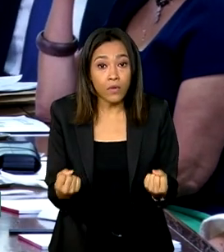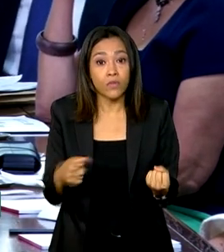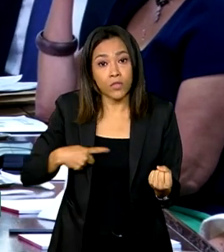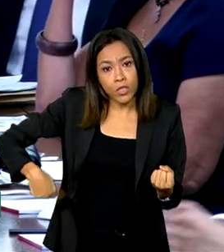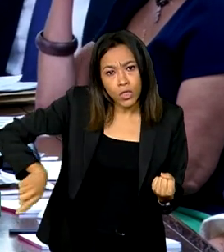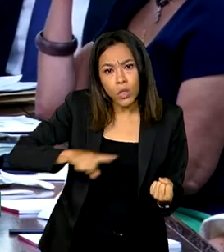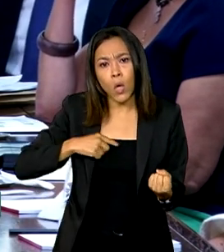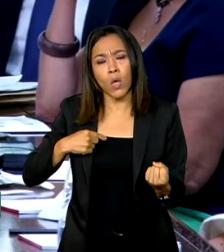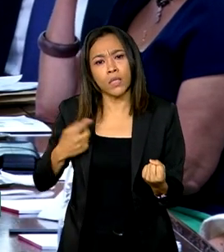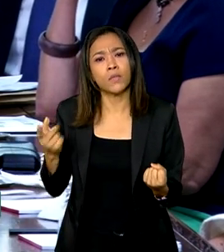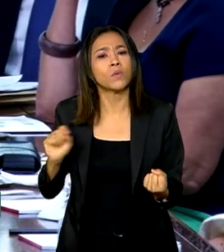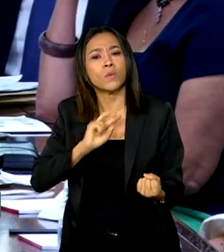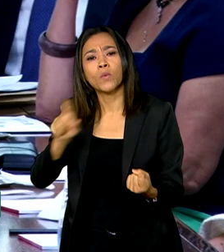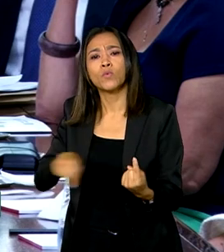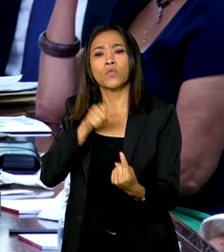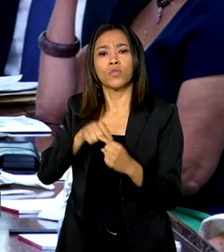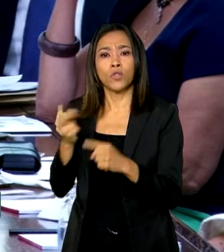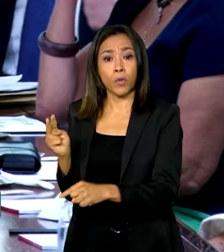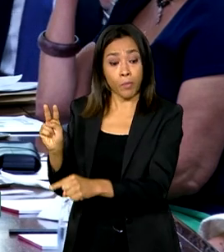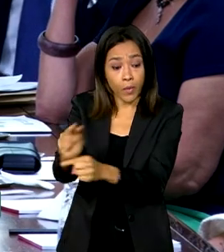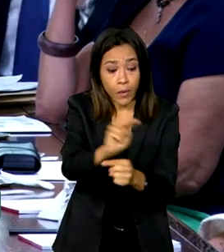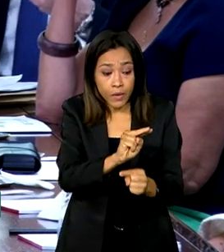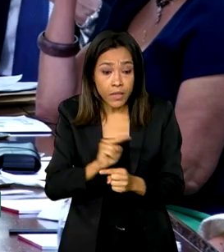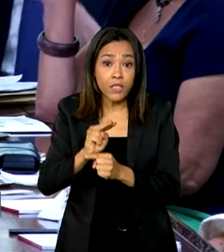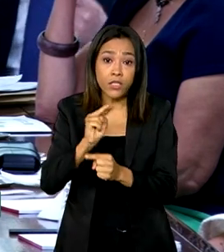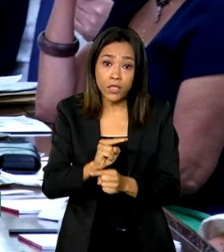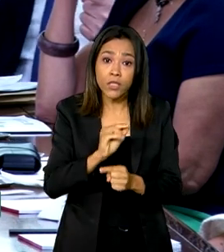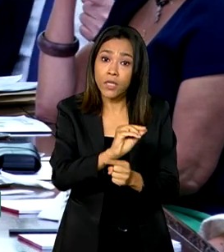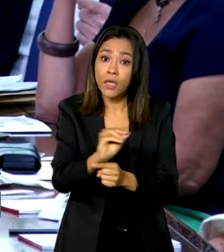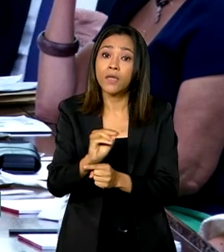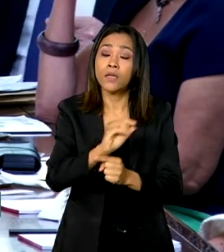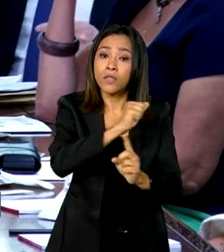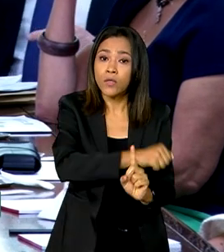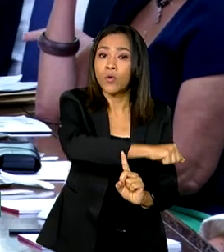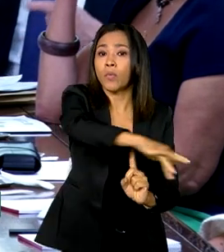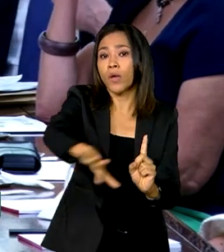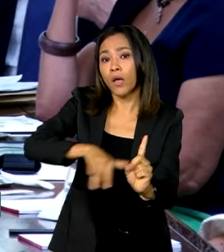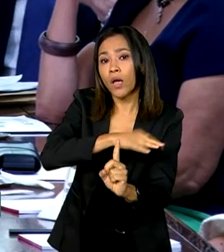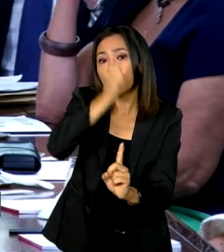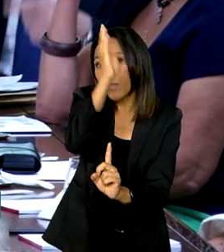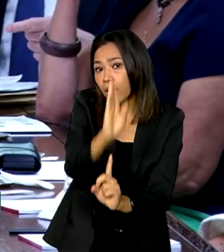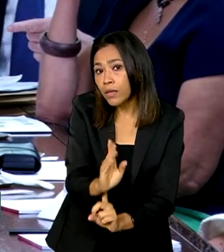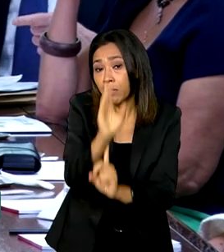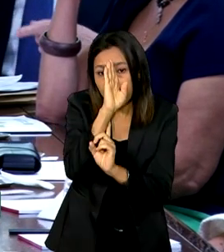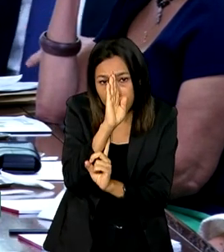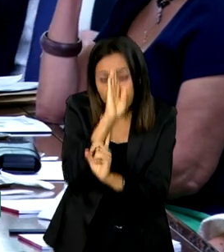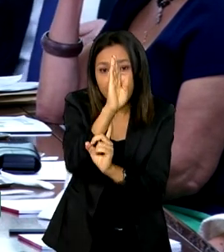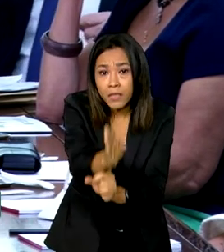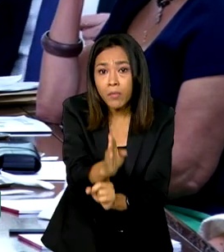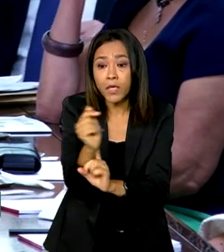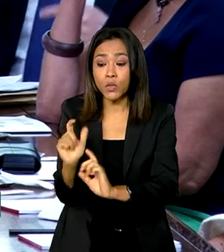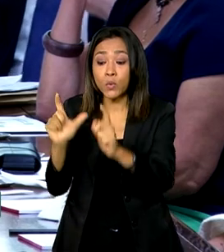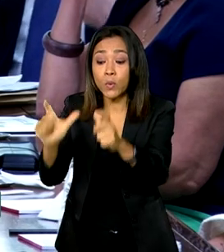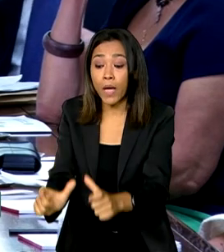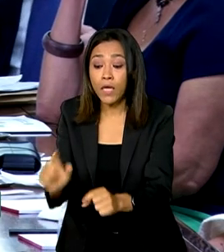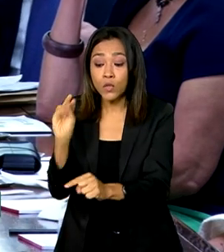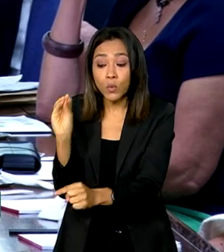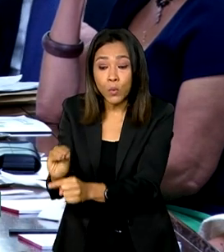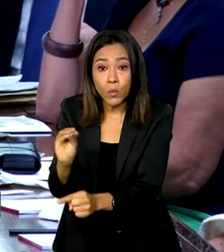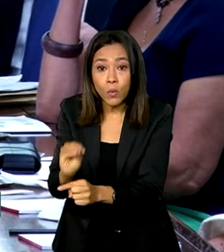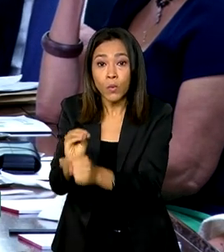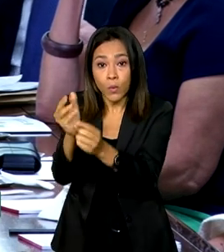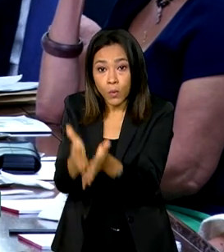para proteger o meio ambiente do Brasil inclusive as áreas preservadas e as